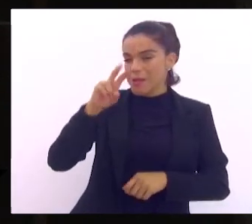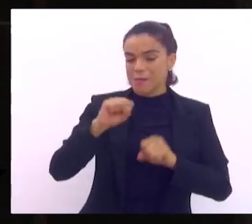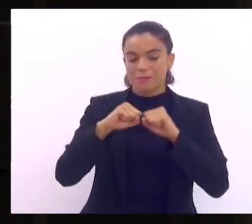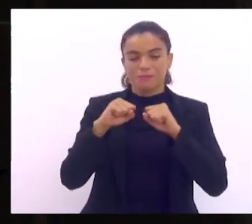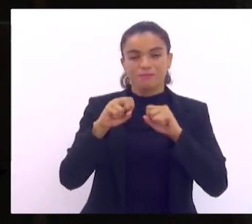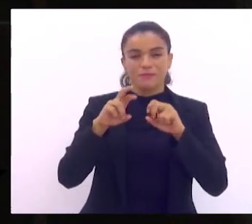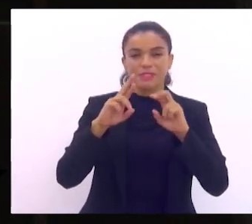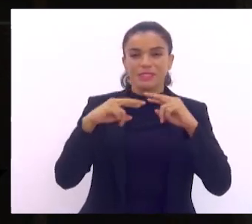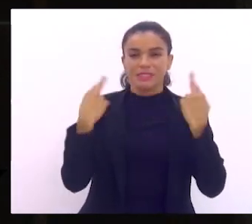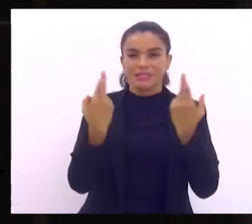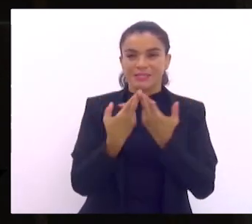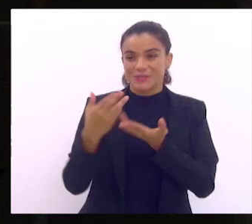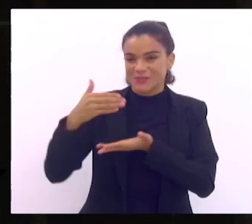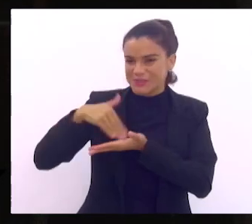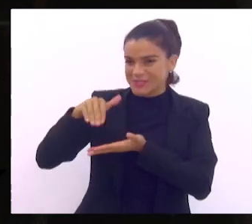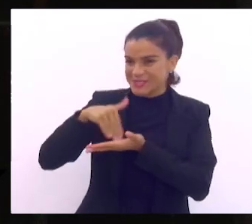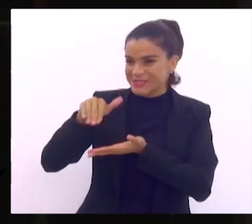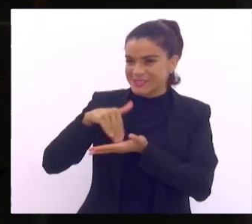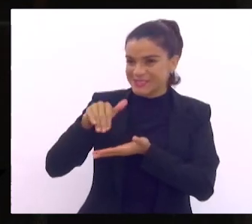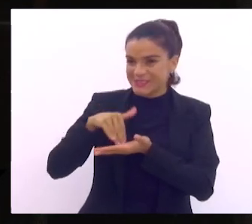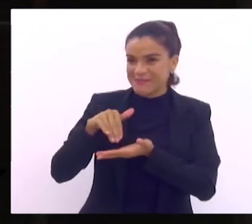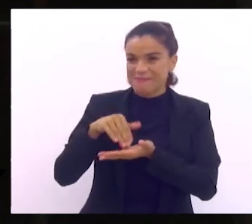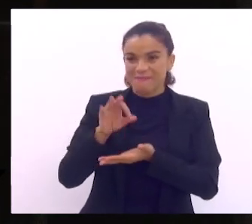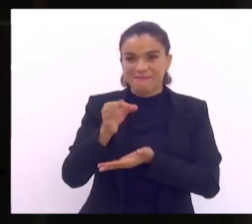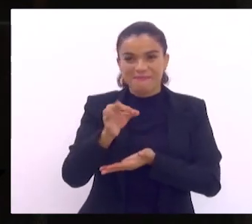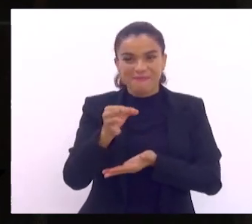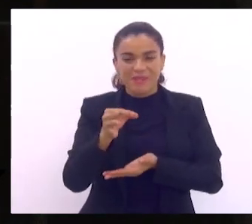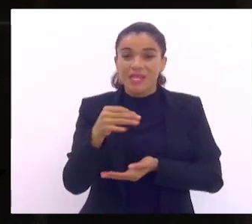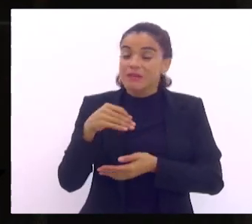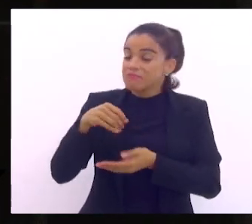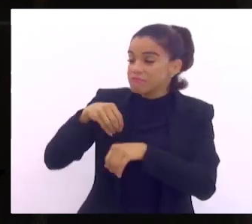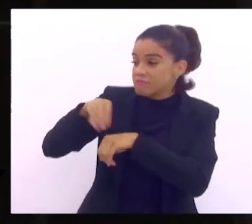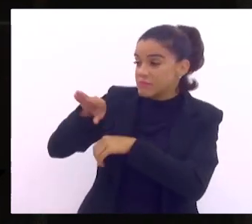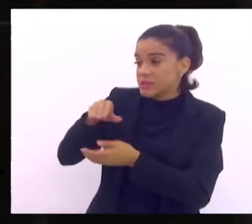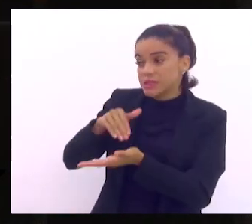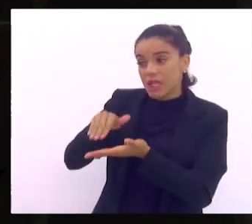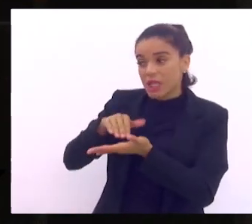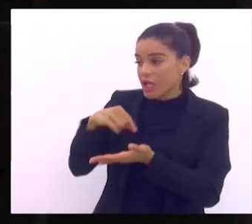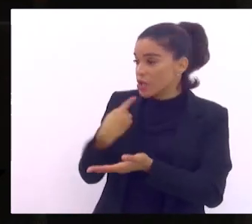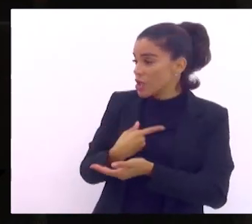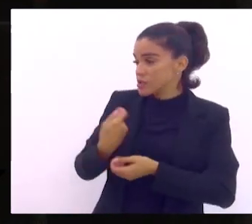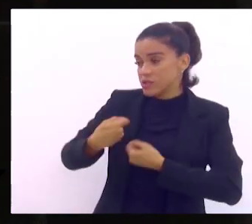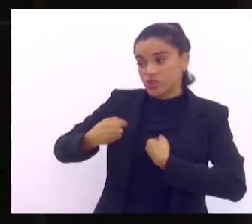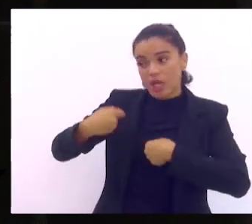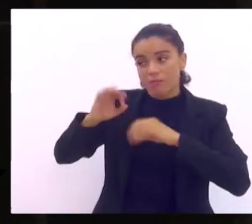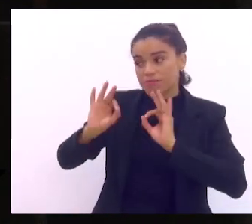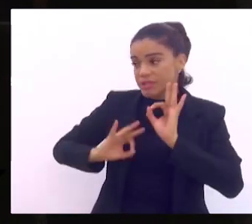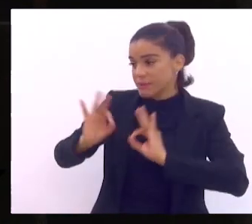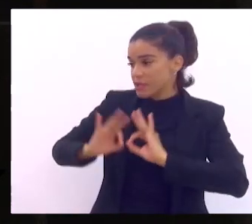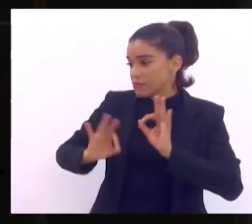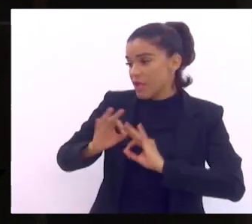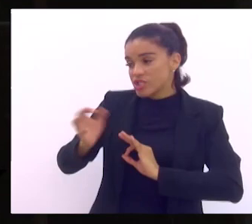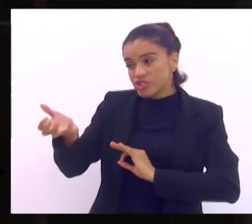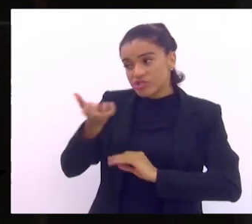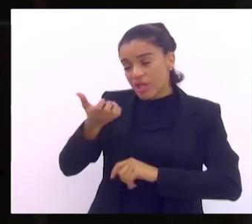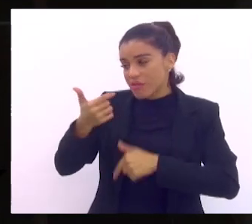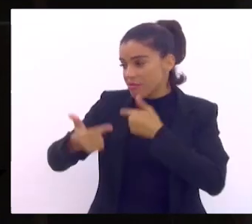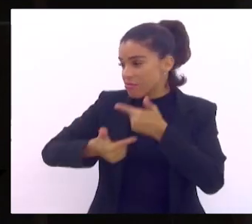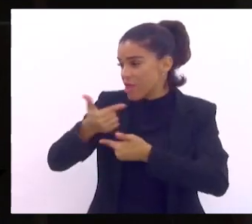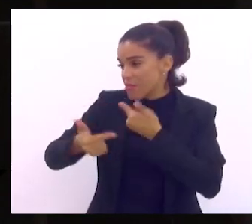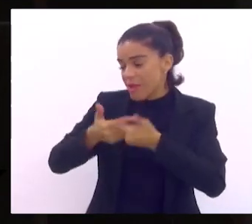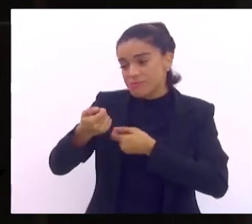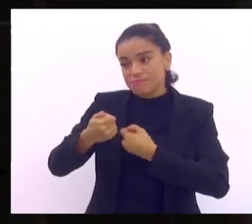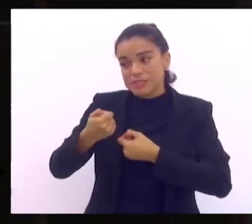foi veemente até nesse quesito, como está o atletismo, a gente falou, secretário, nós estamos preparados, a gente quer trabalhar, mas nós precisamos do nosso hub, nós precisamos da